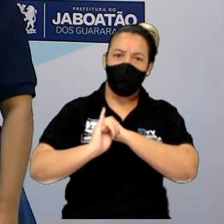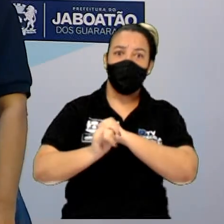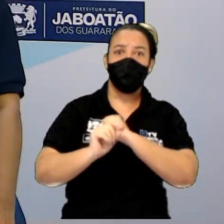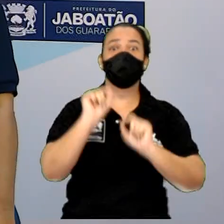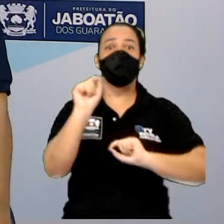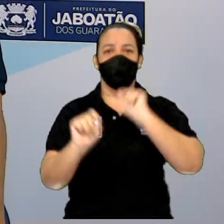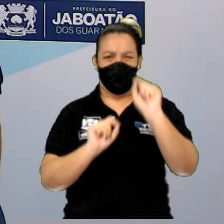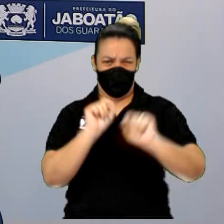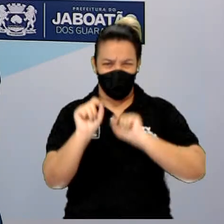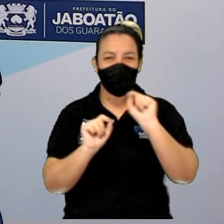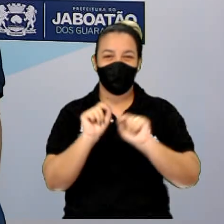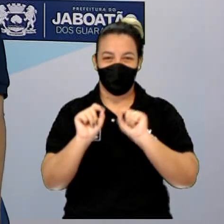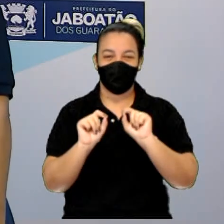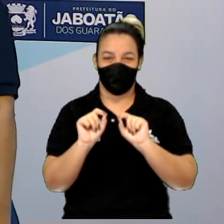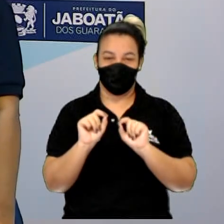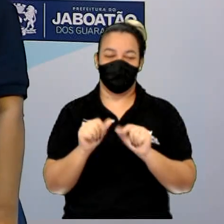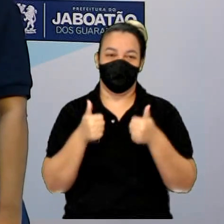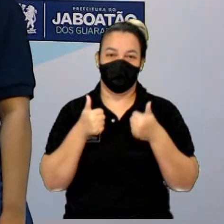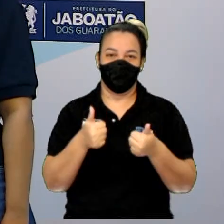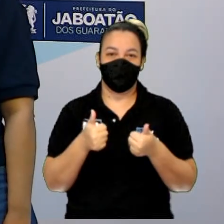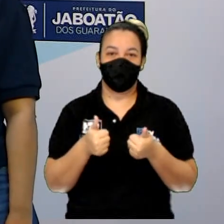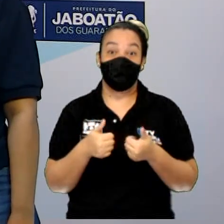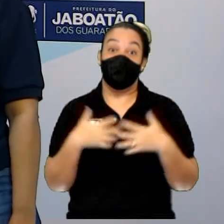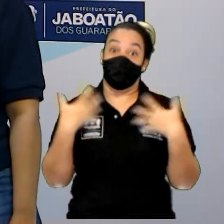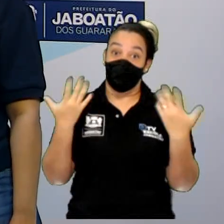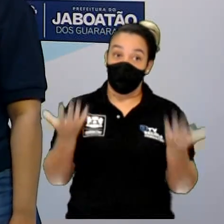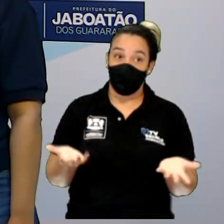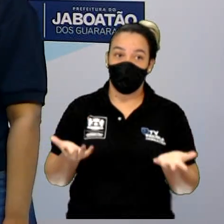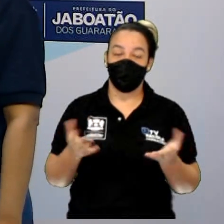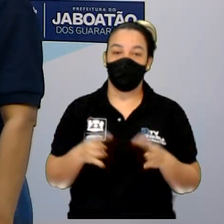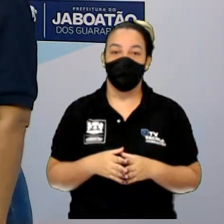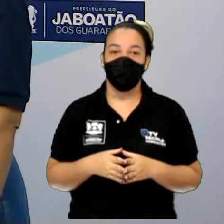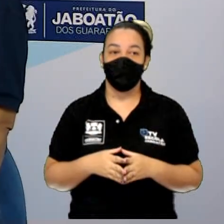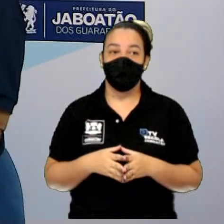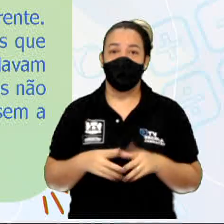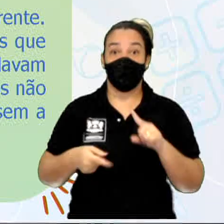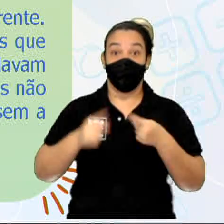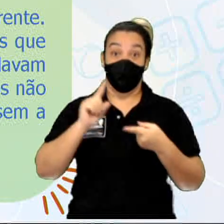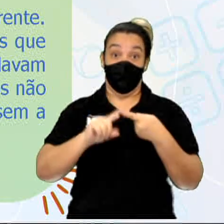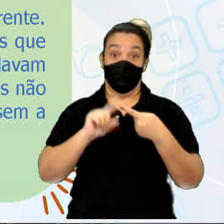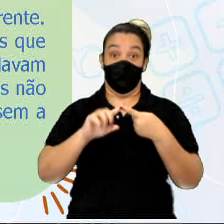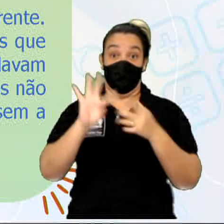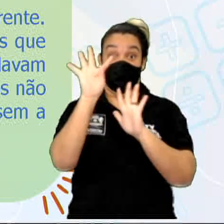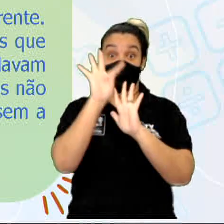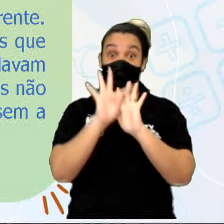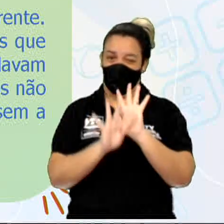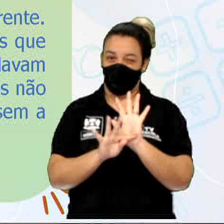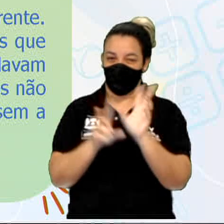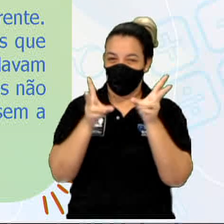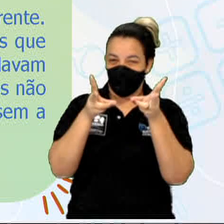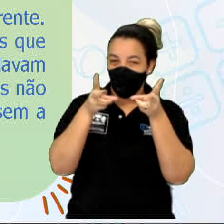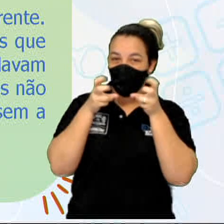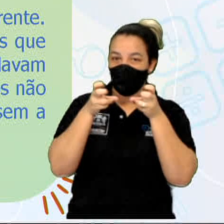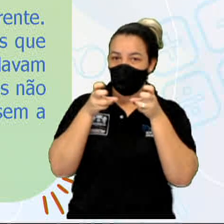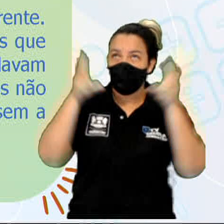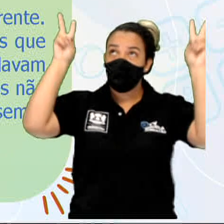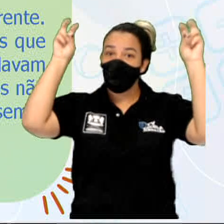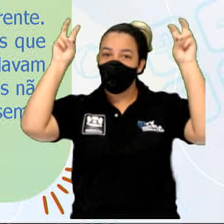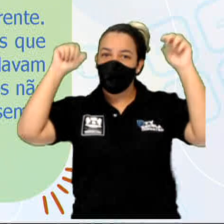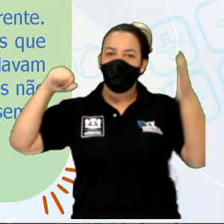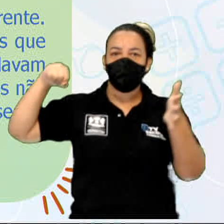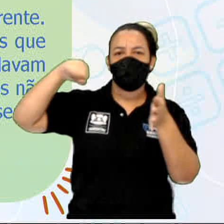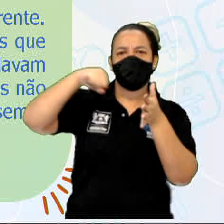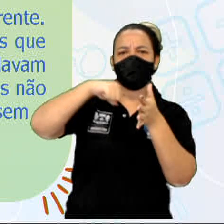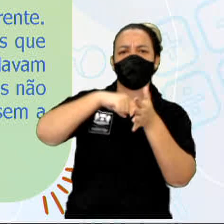e origem, tá certo? Então, vamos para o texto. De olho no texto. Peixada.